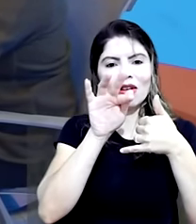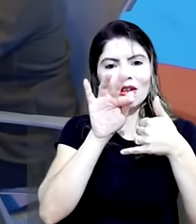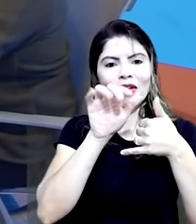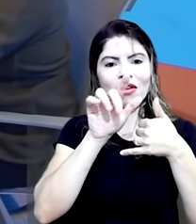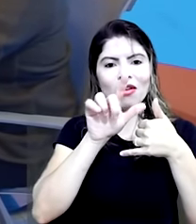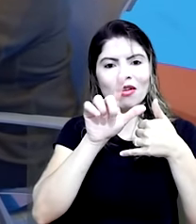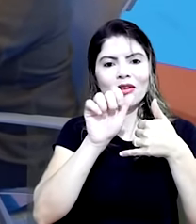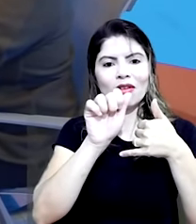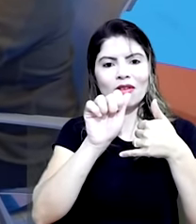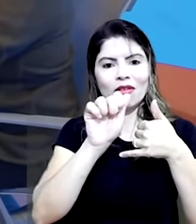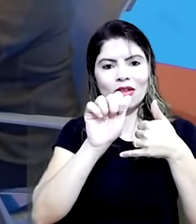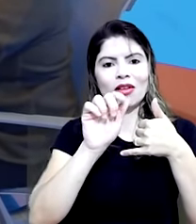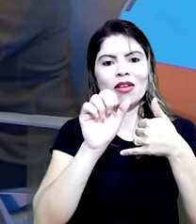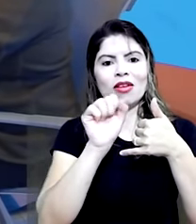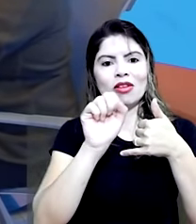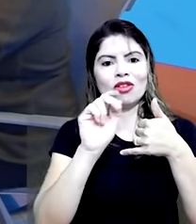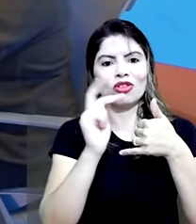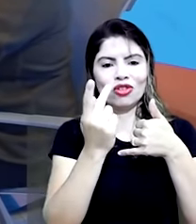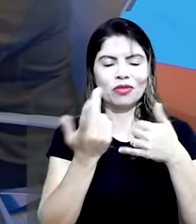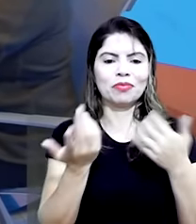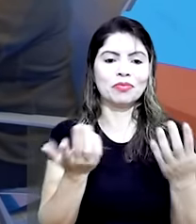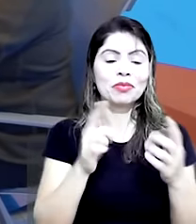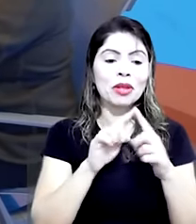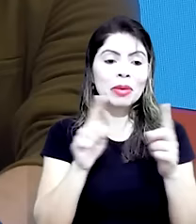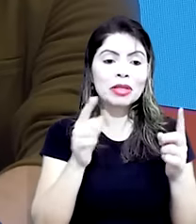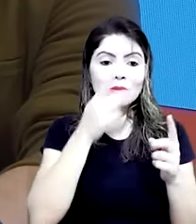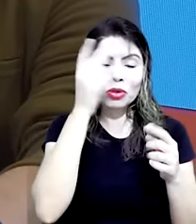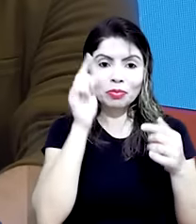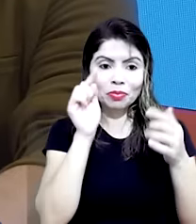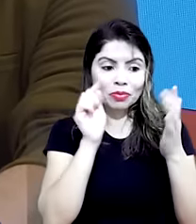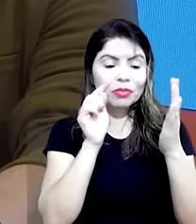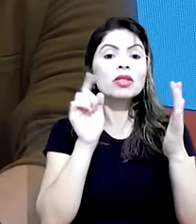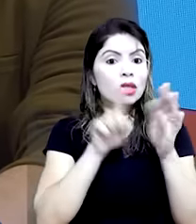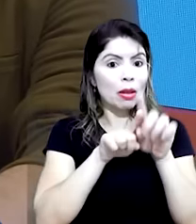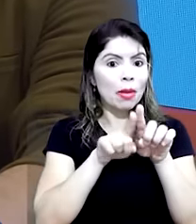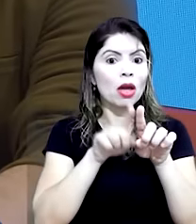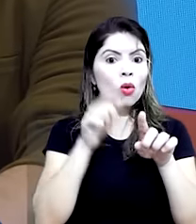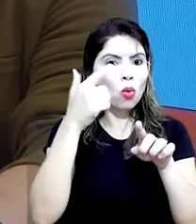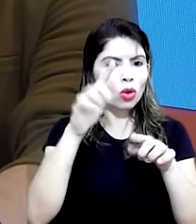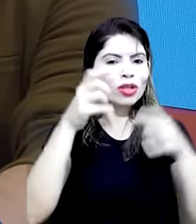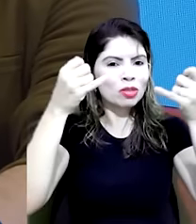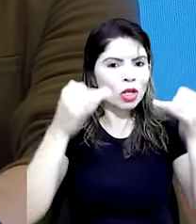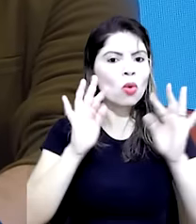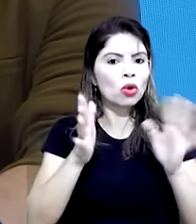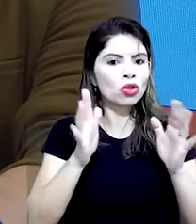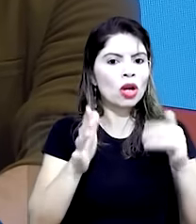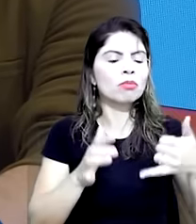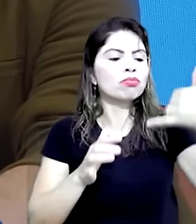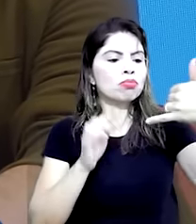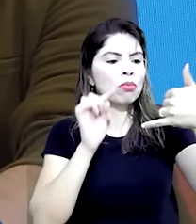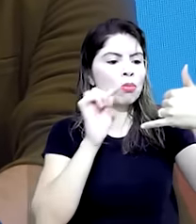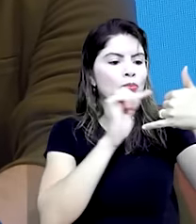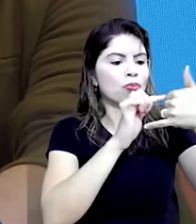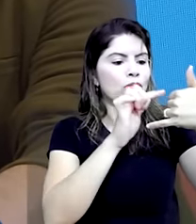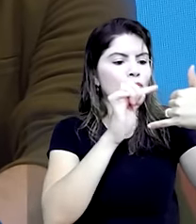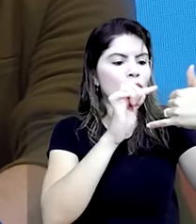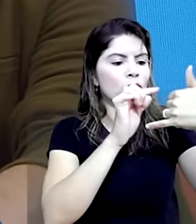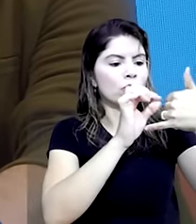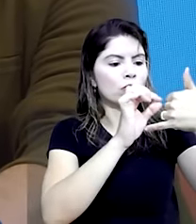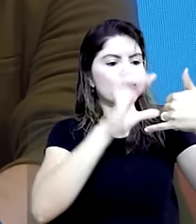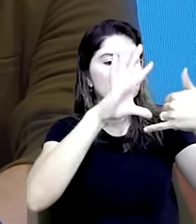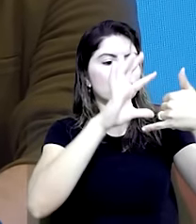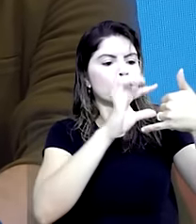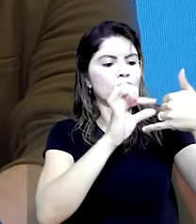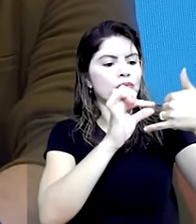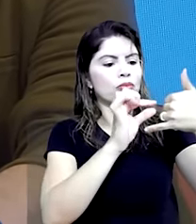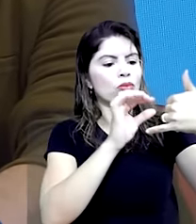dica que a Kate passou de clica no objeto né na pessoa na na tela obviamente E aí você arrasta um pouquinho para cima ele vai